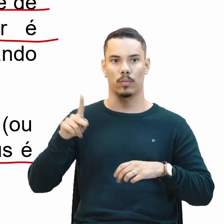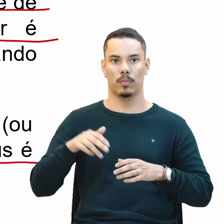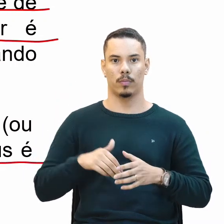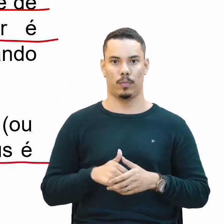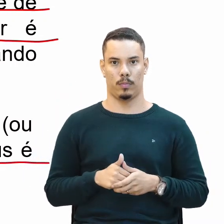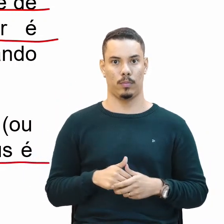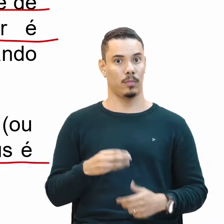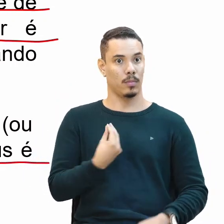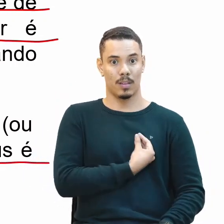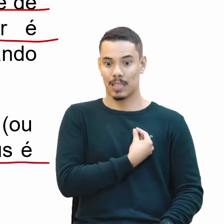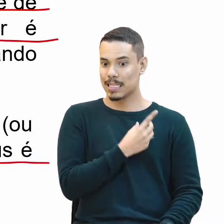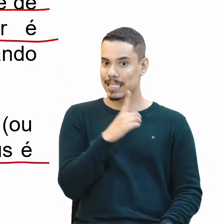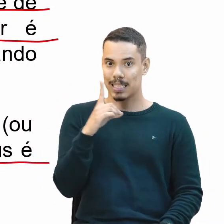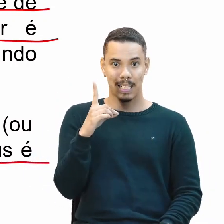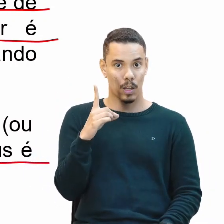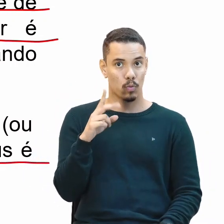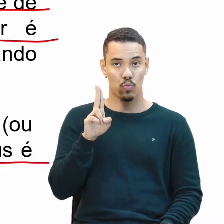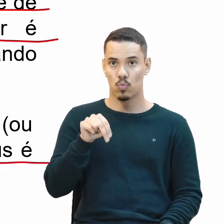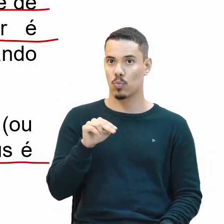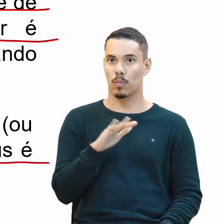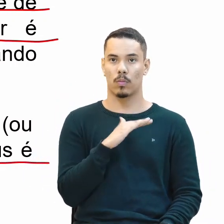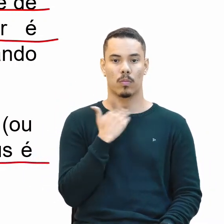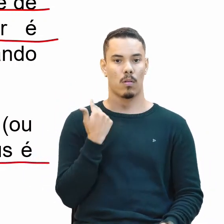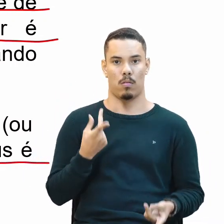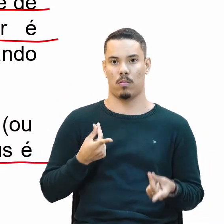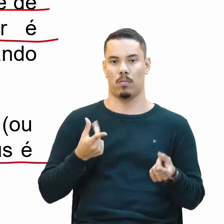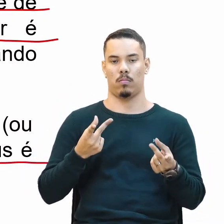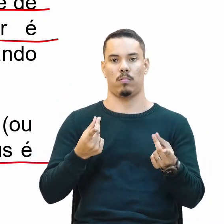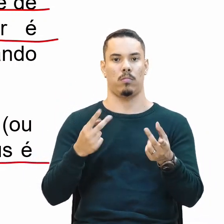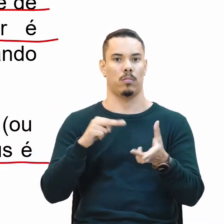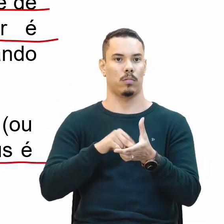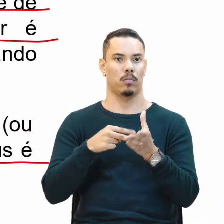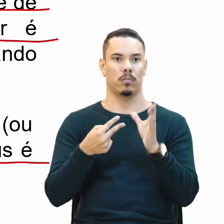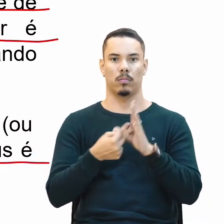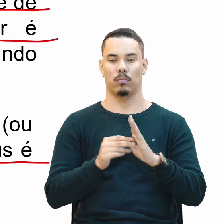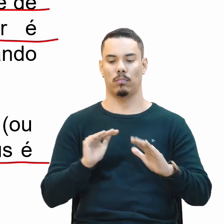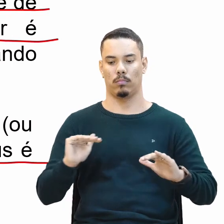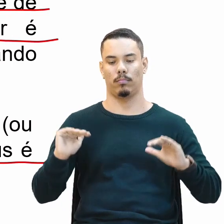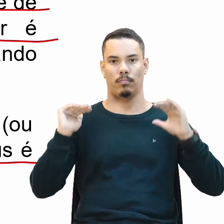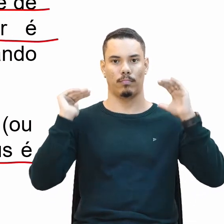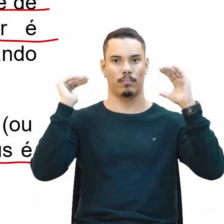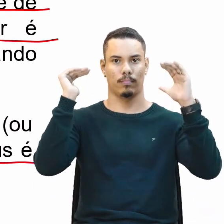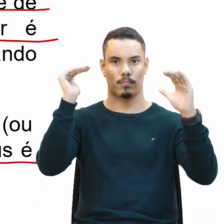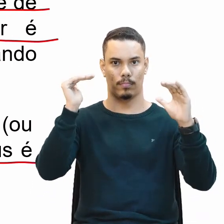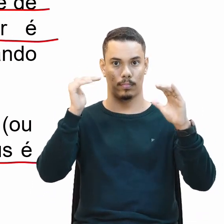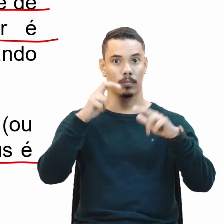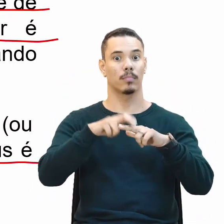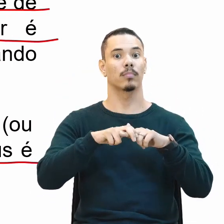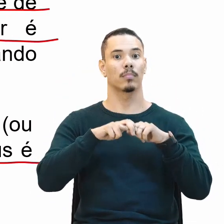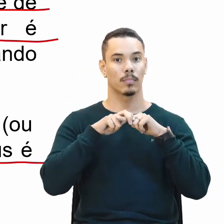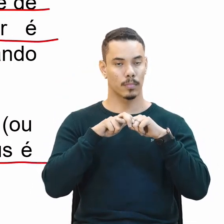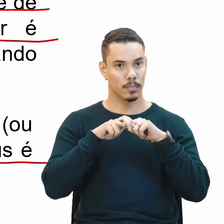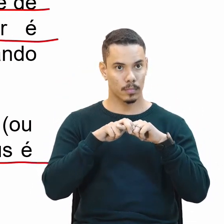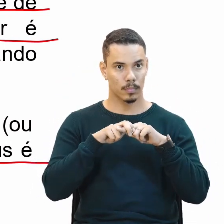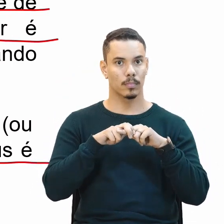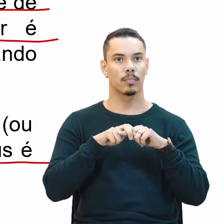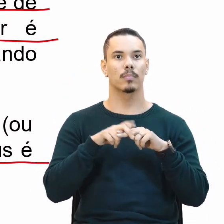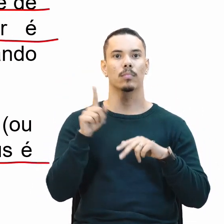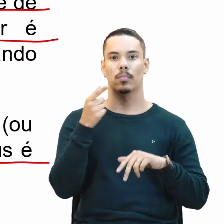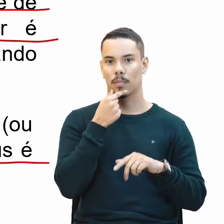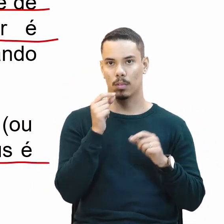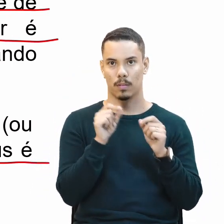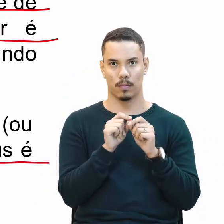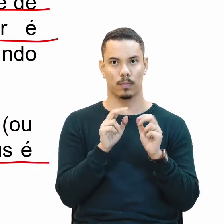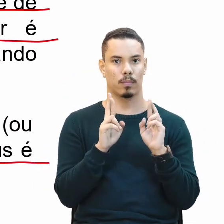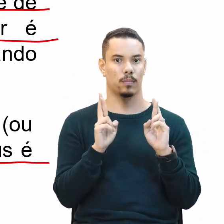ele é ato puro, ele é eternidade, ele é a supremacia. Então, por isso que Aquino faz a distinção